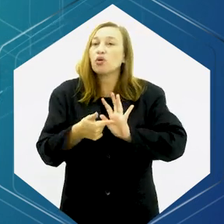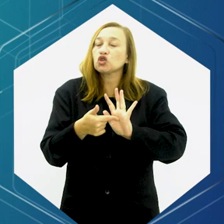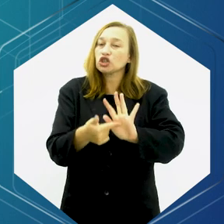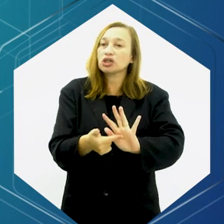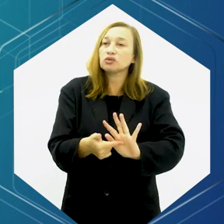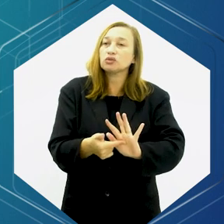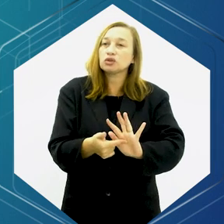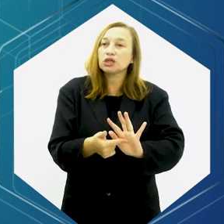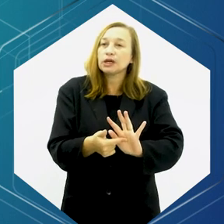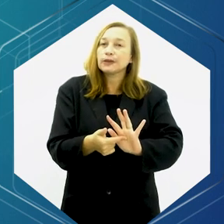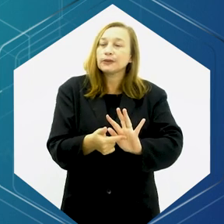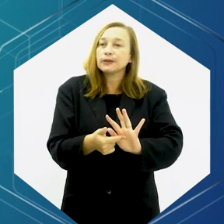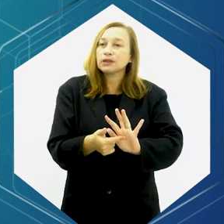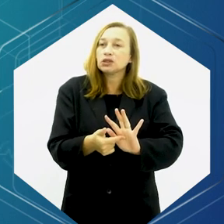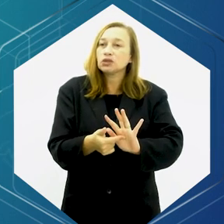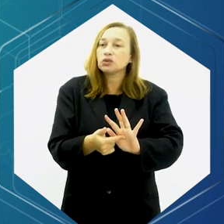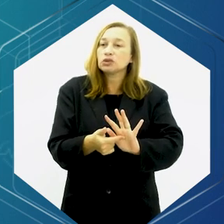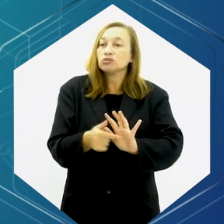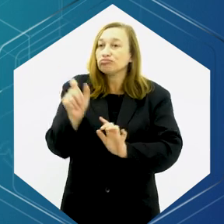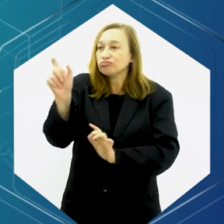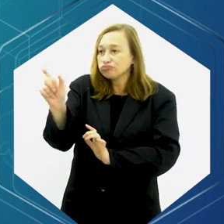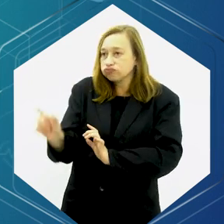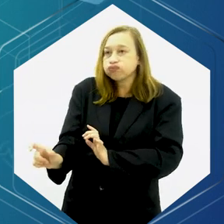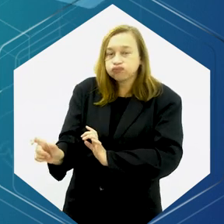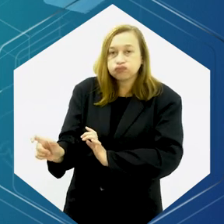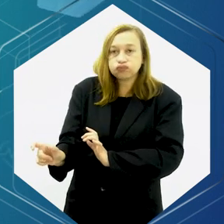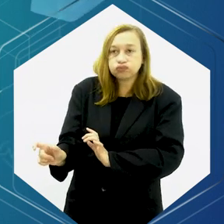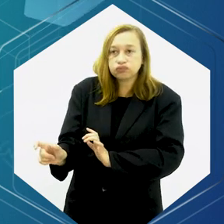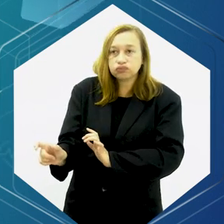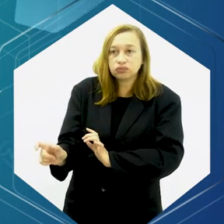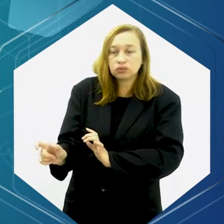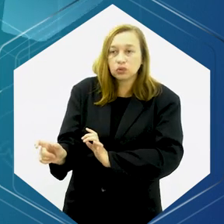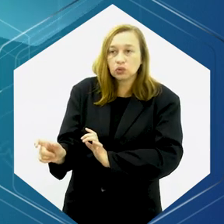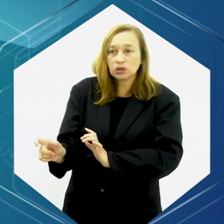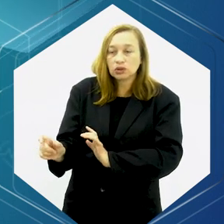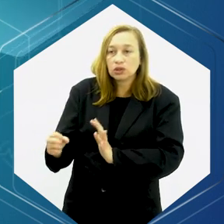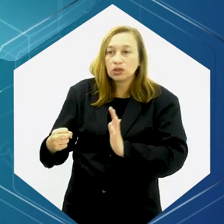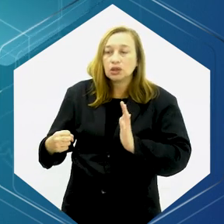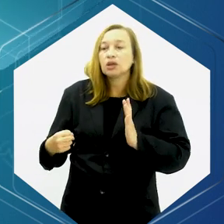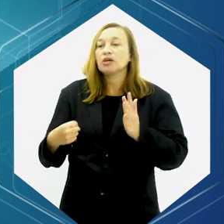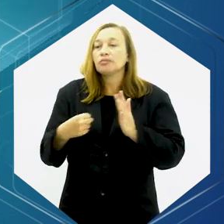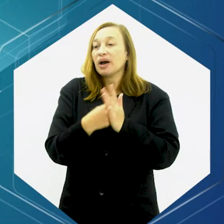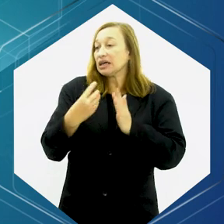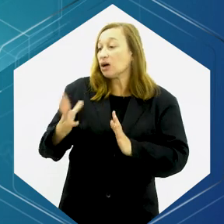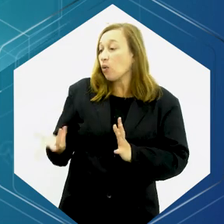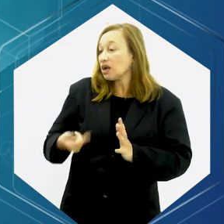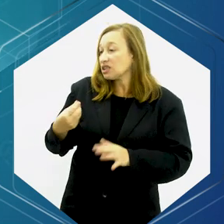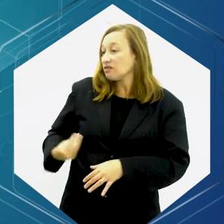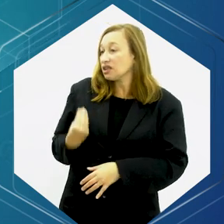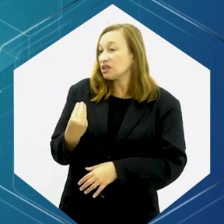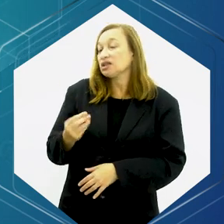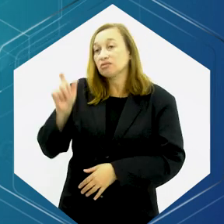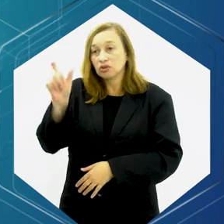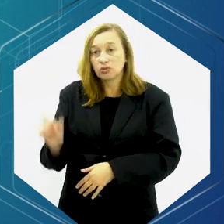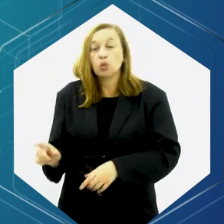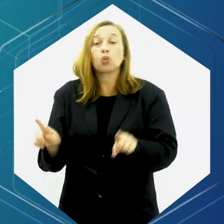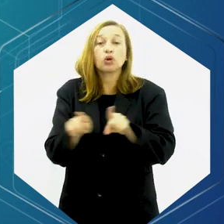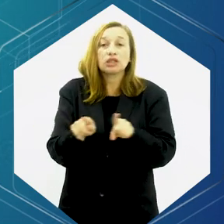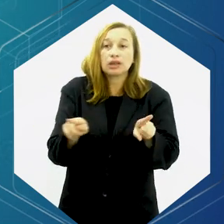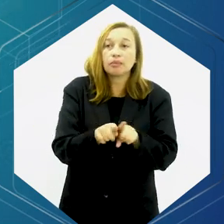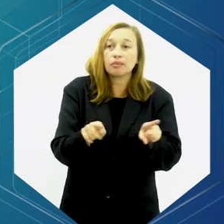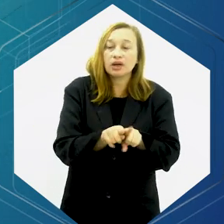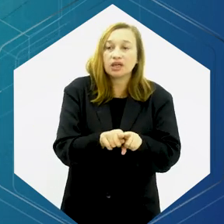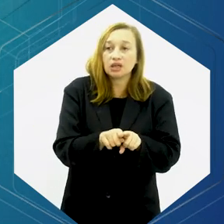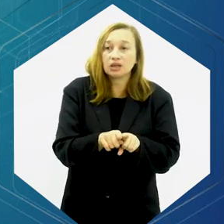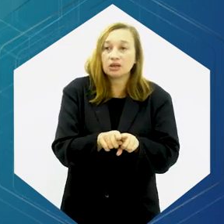eh trazendo né Eh que essas pessoas elas isso impacta né na qualidade de vida dessas pessoas